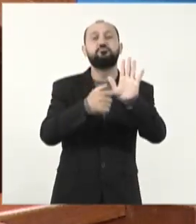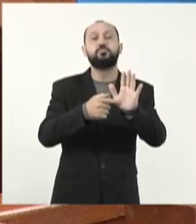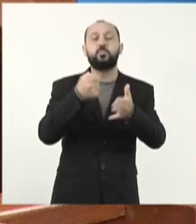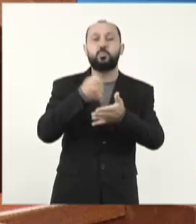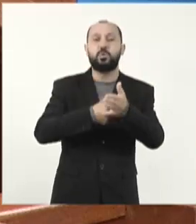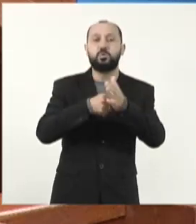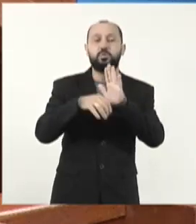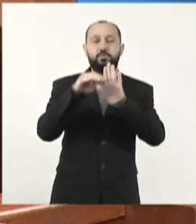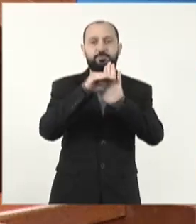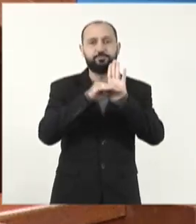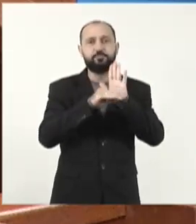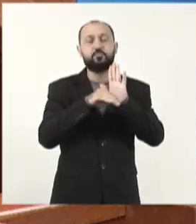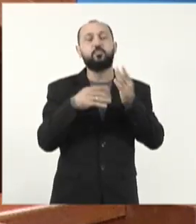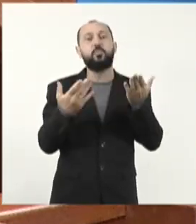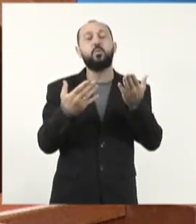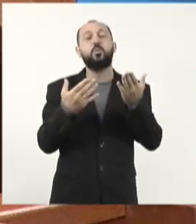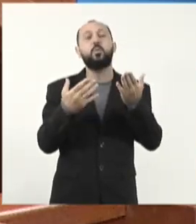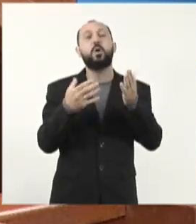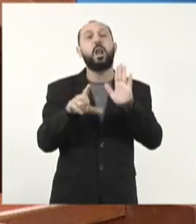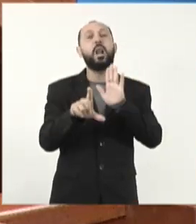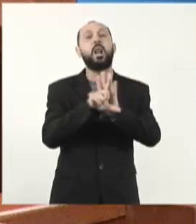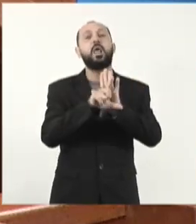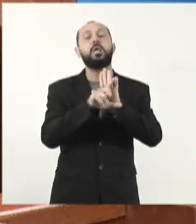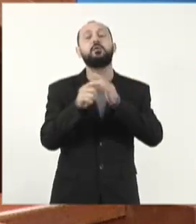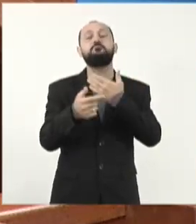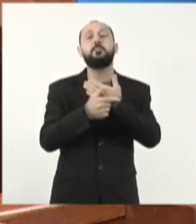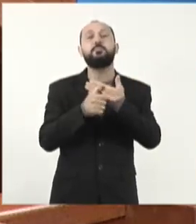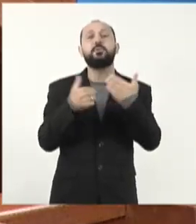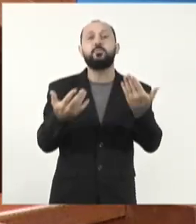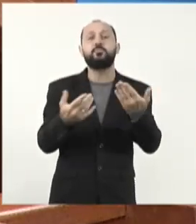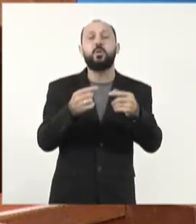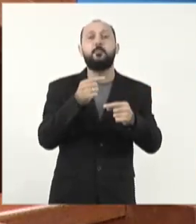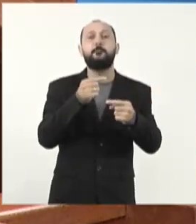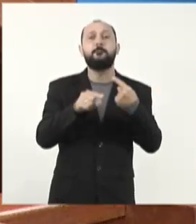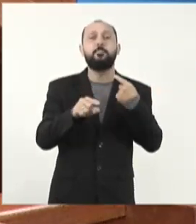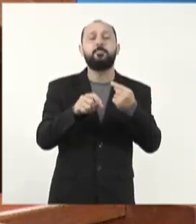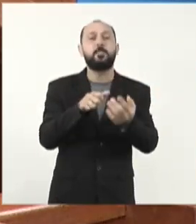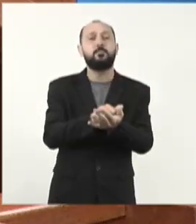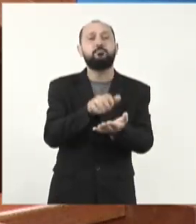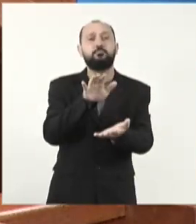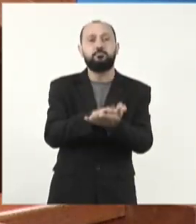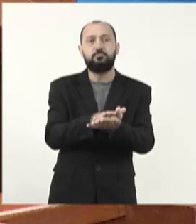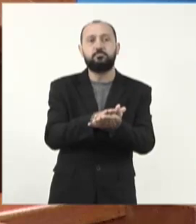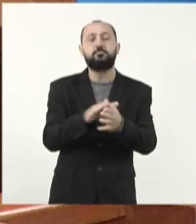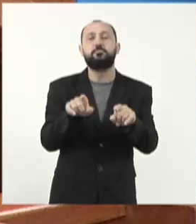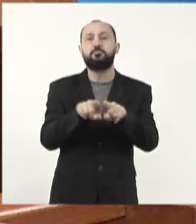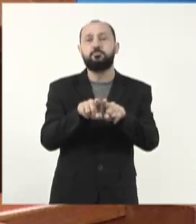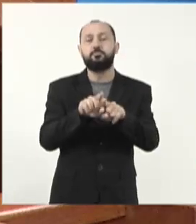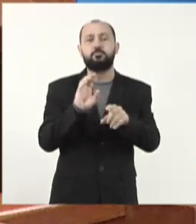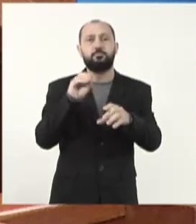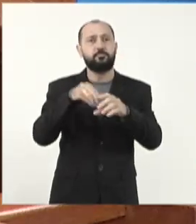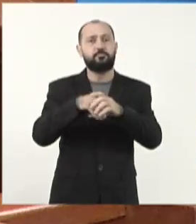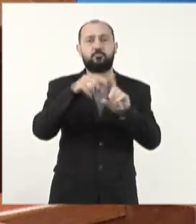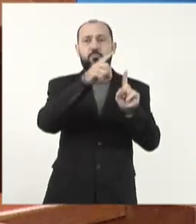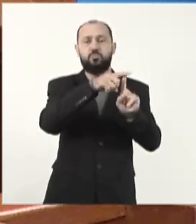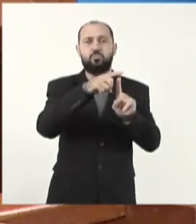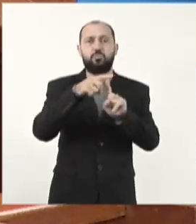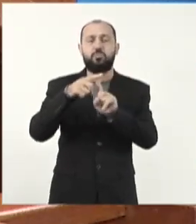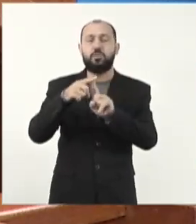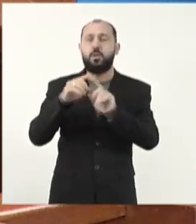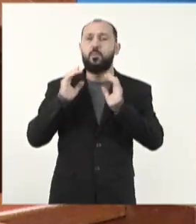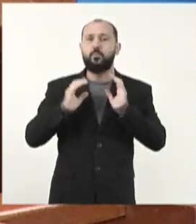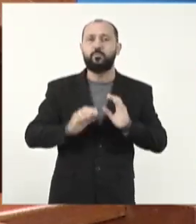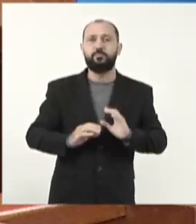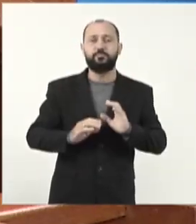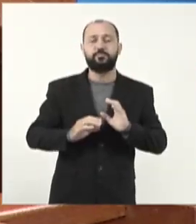sua função. Qual é a função da lei? Coibir, mas punir também. Estão lá as condutas tipificadas como condutas